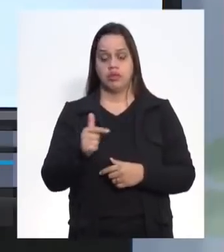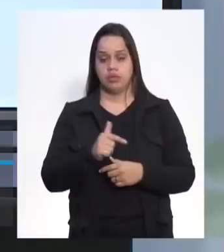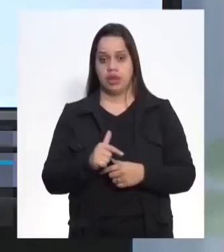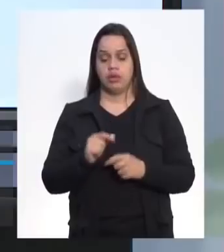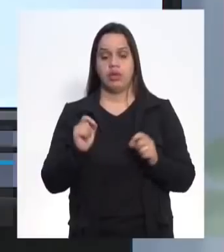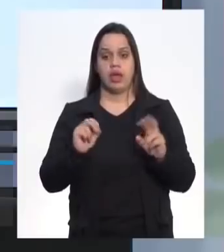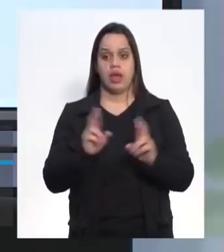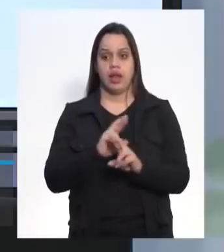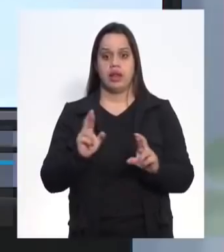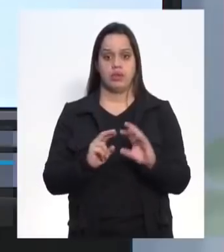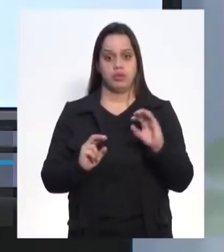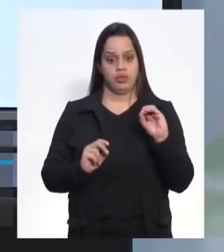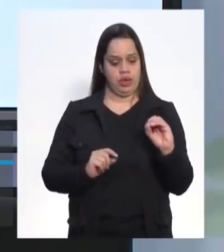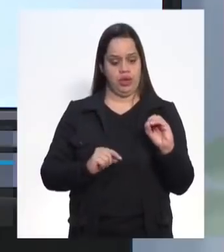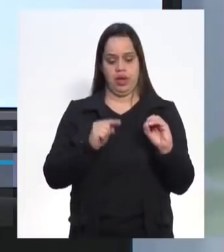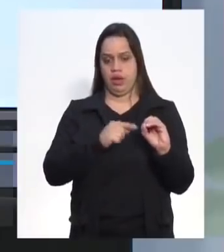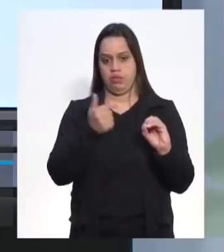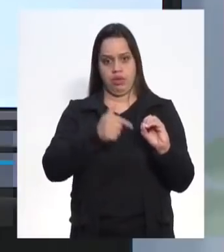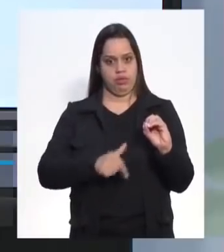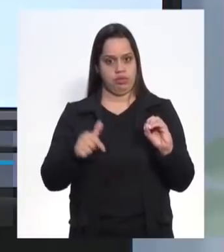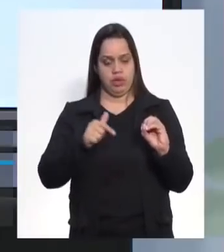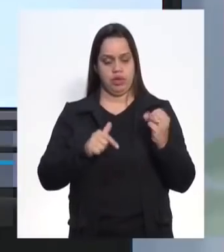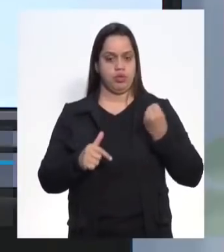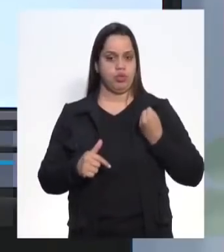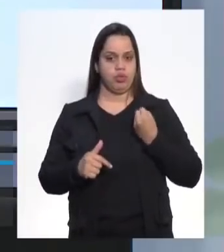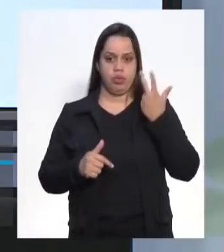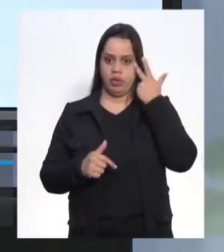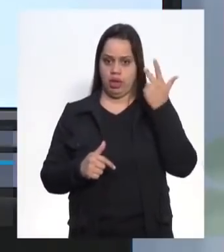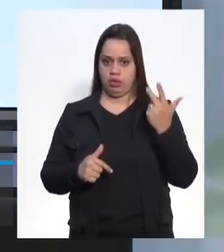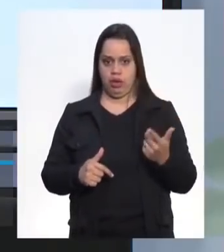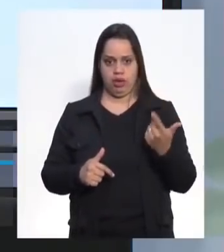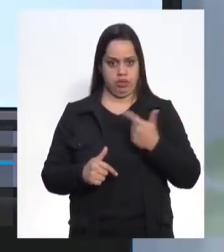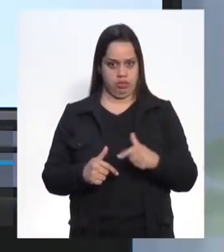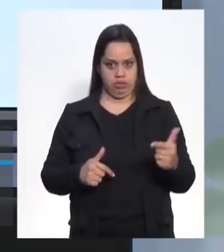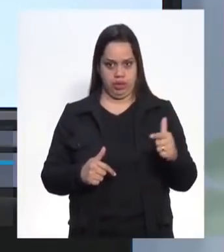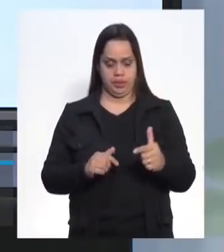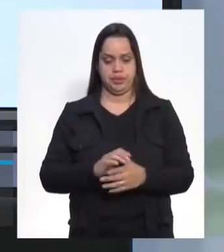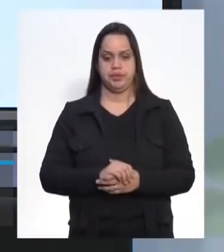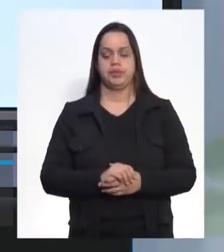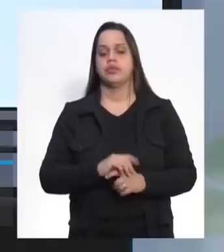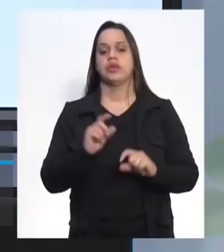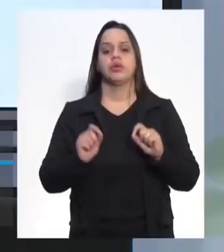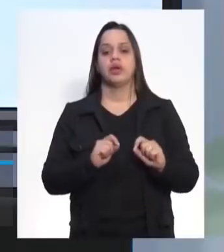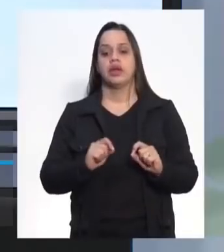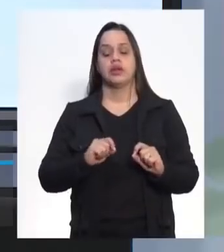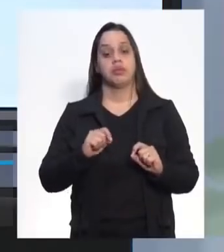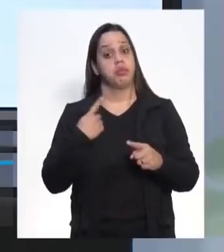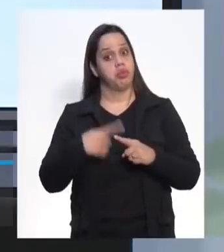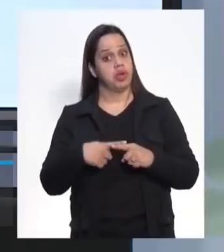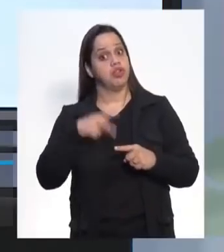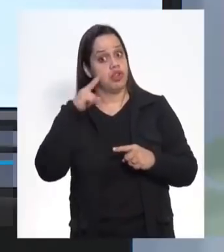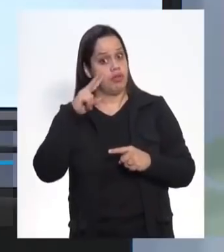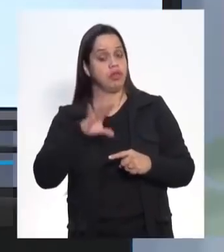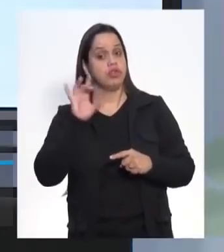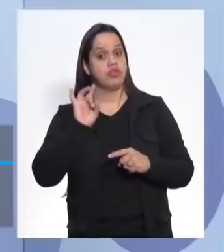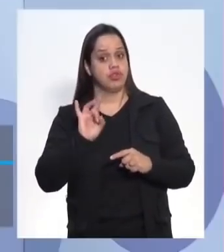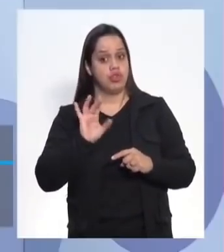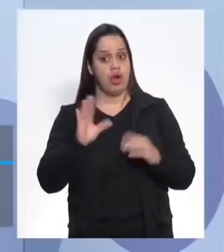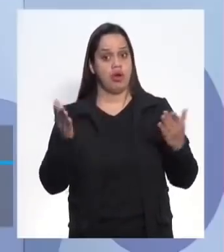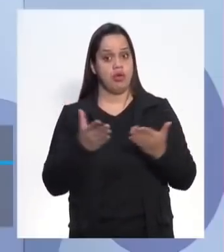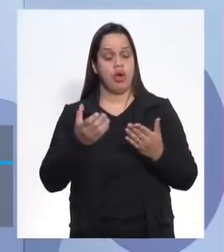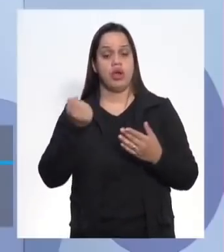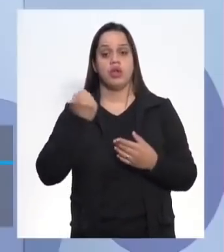0, né? Não temos dos números naturais. Então, estamos observando só os números deixando naturais. bem claro que são os